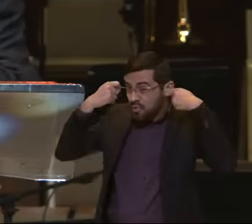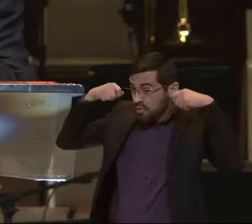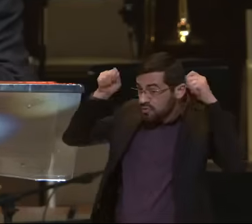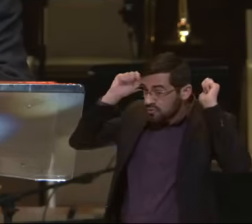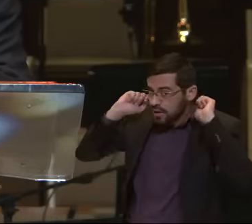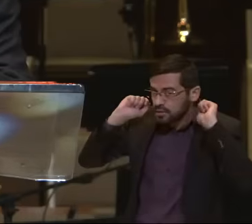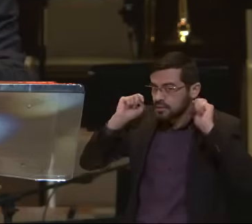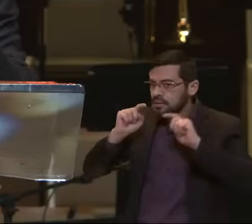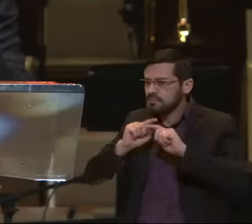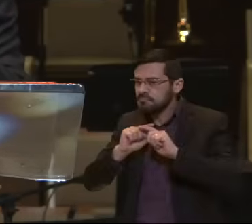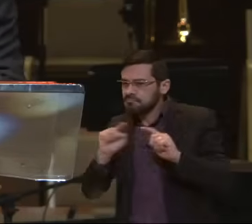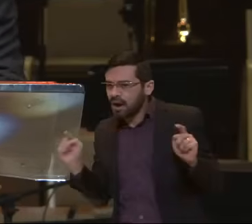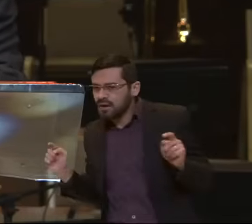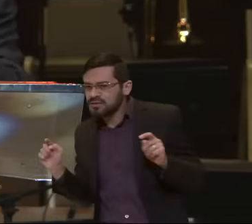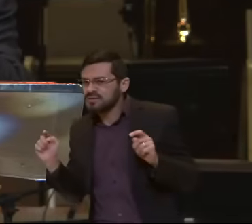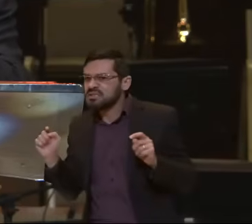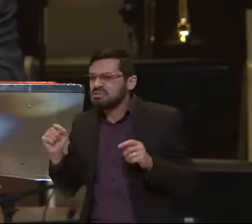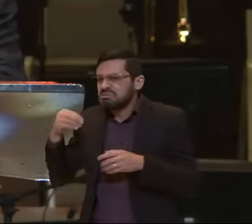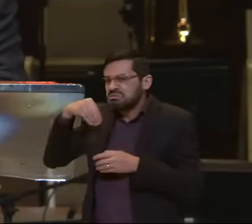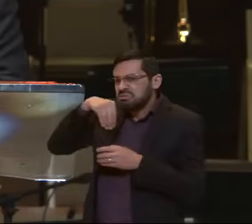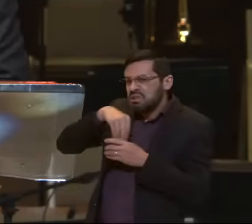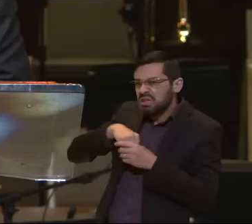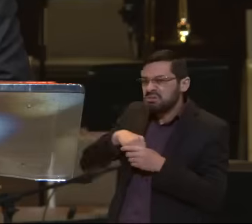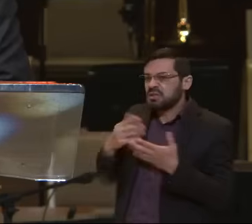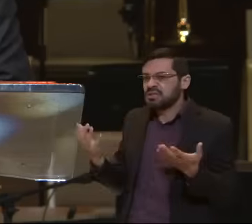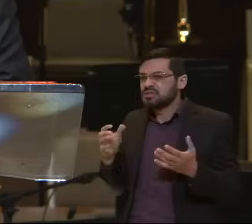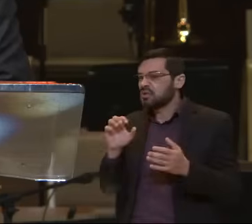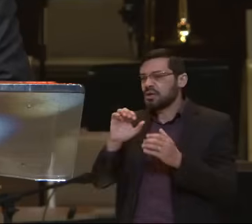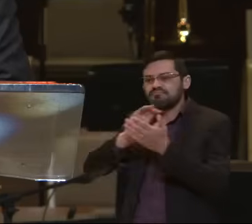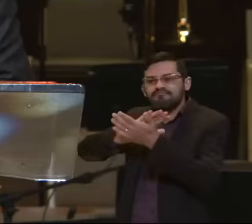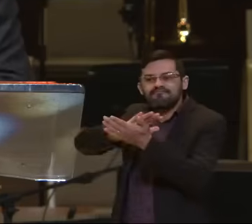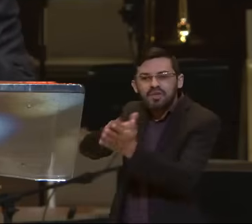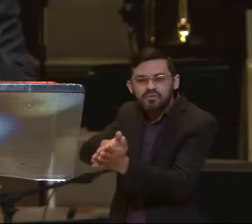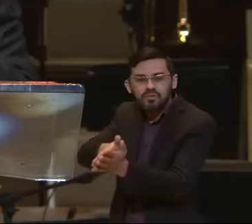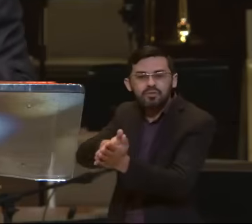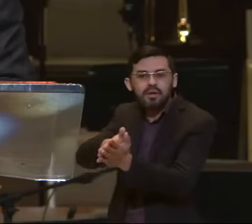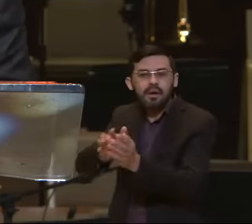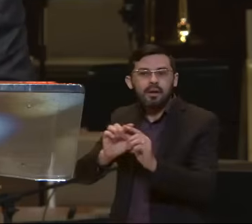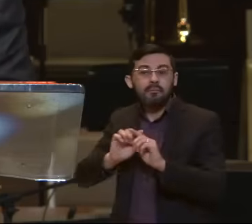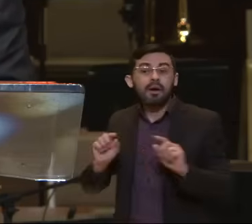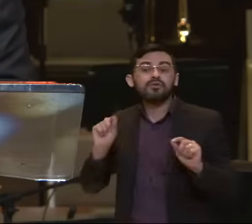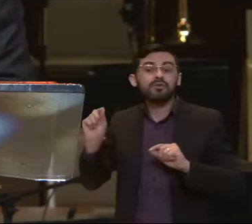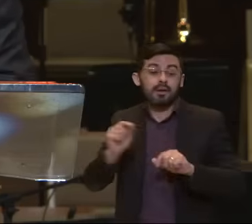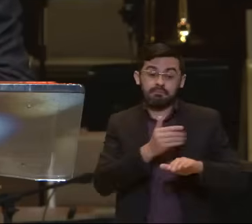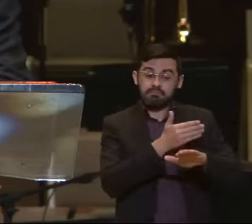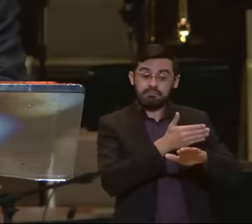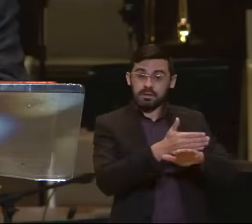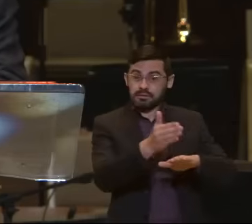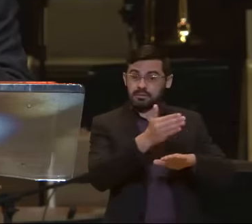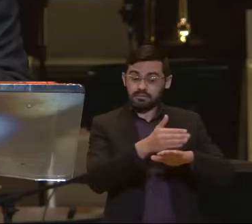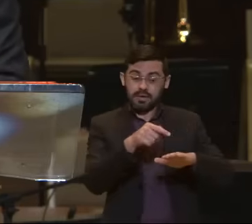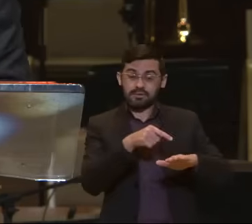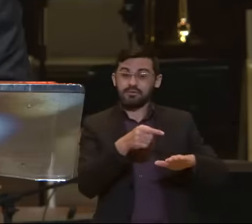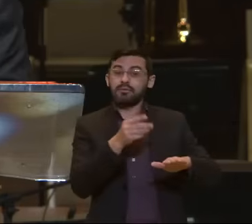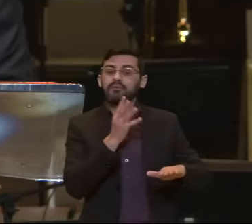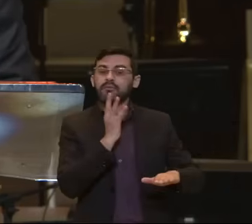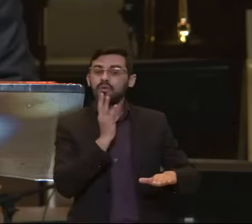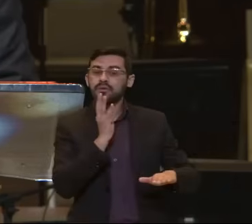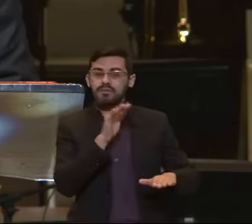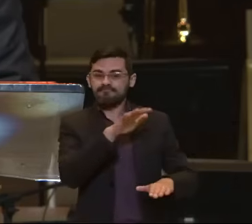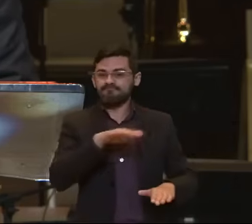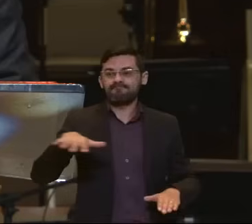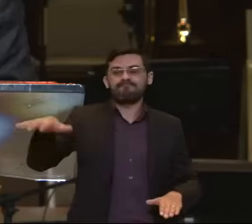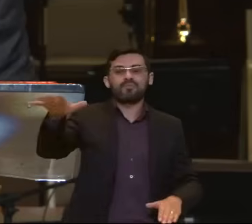mas por dentro são lobos vorazes. Pelos seus frutos vocês os